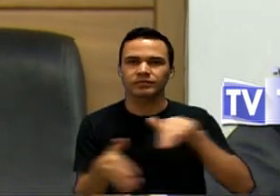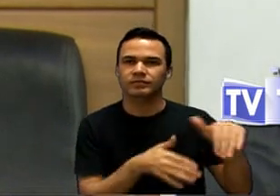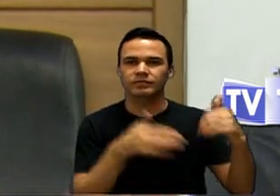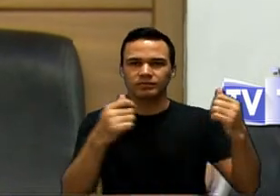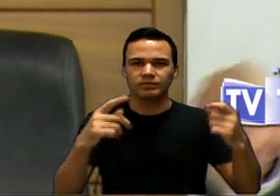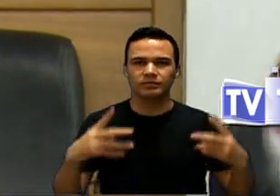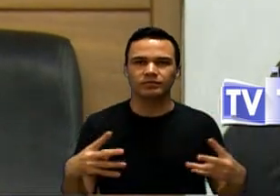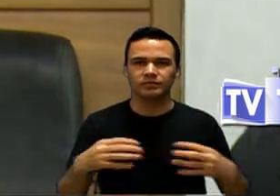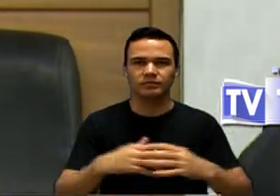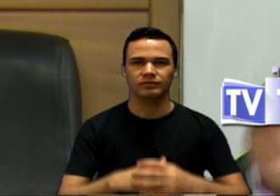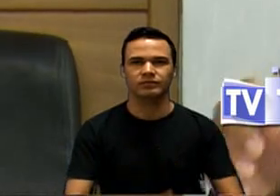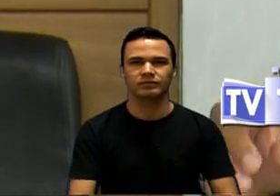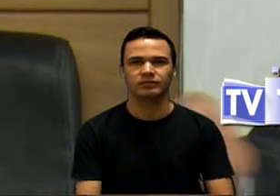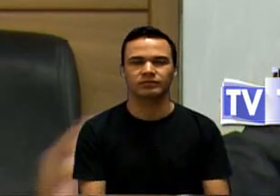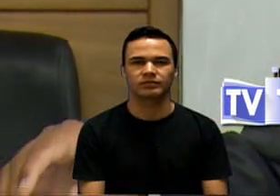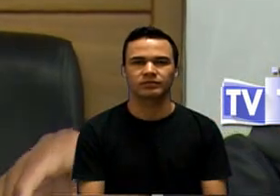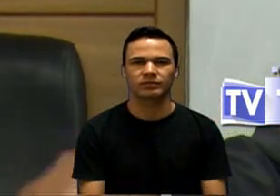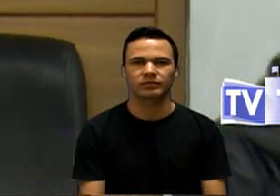externo.